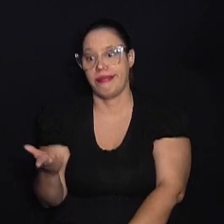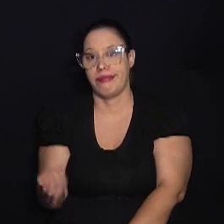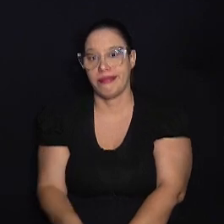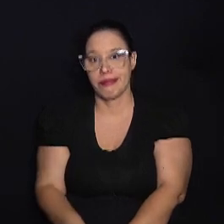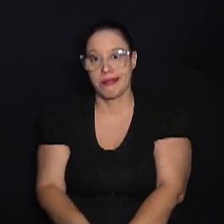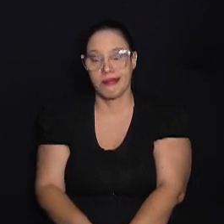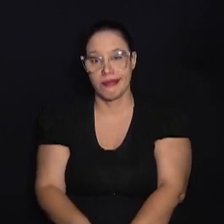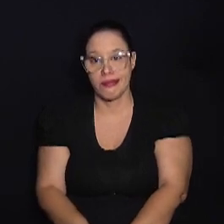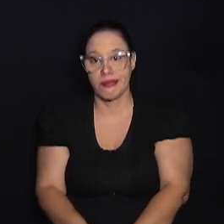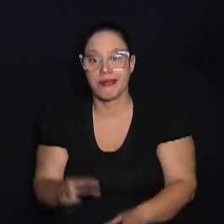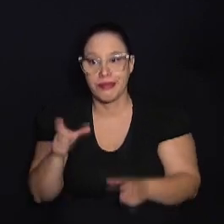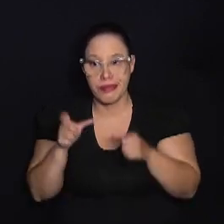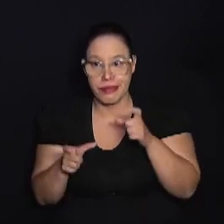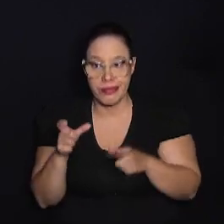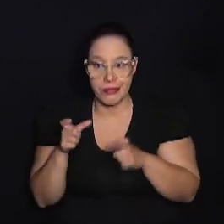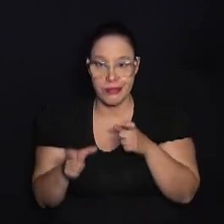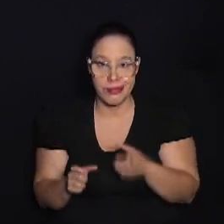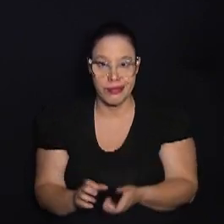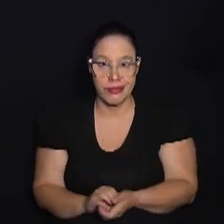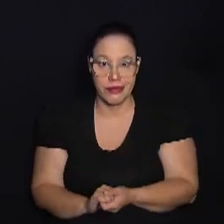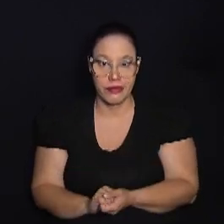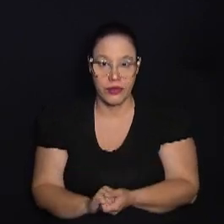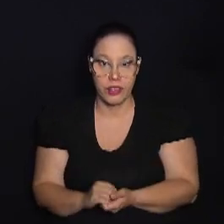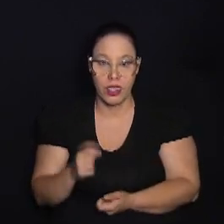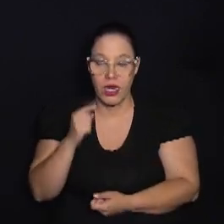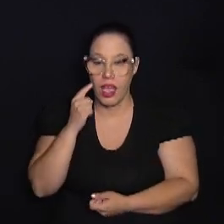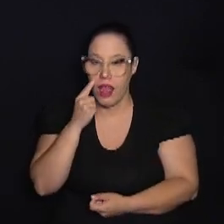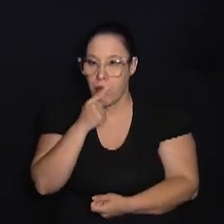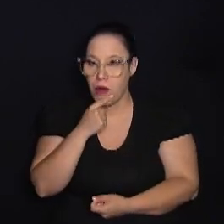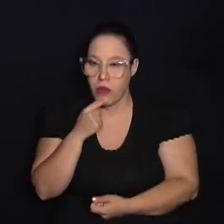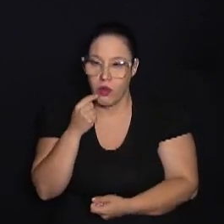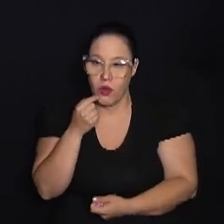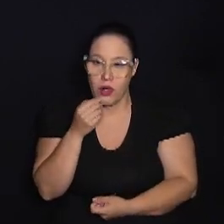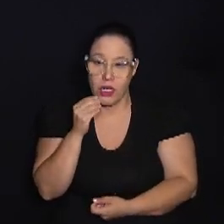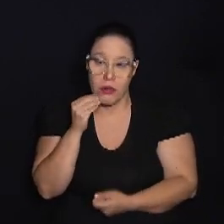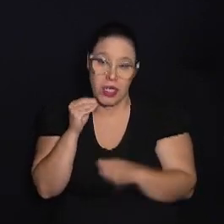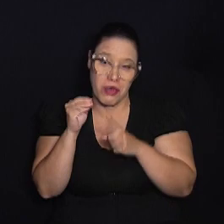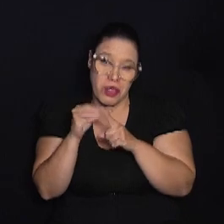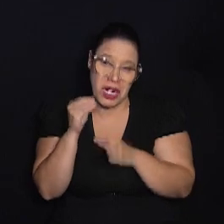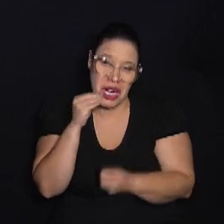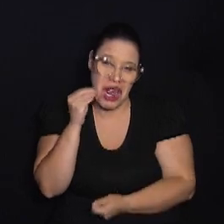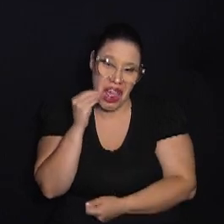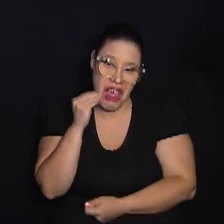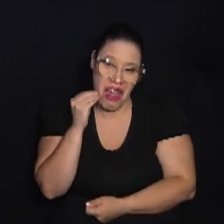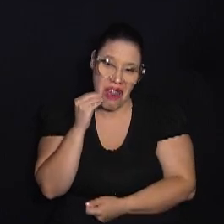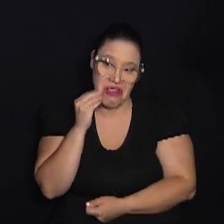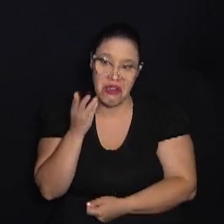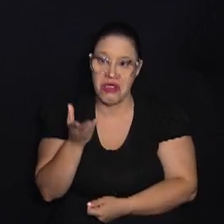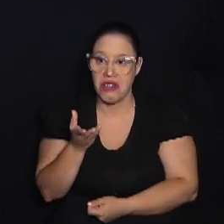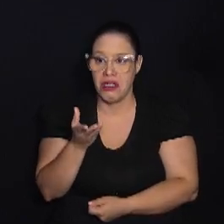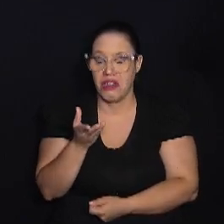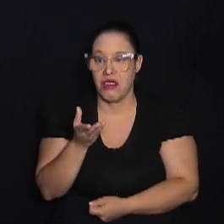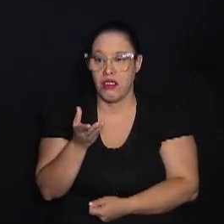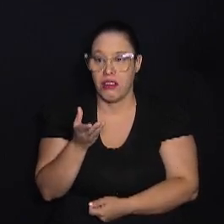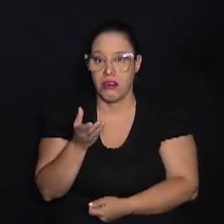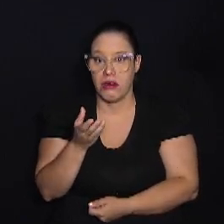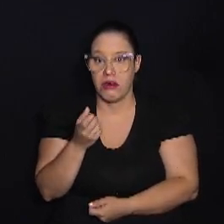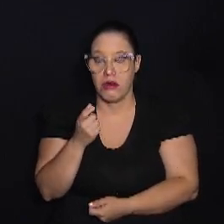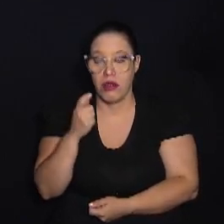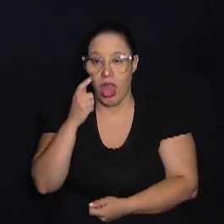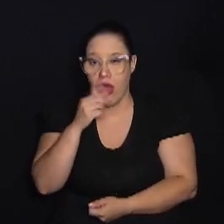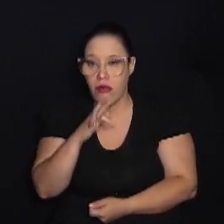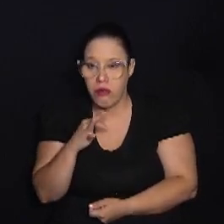às vezes a pessoa tem, é claro, se você está numa mucosa já sensibilizada, se você já tem um fator irritante, vai piorar aquilo ali,